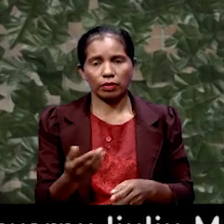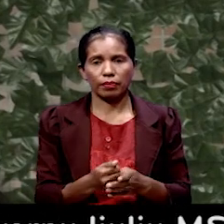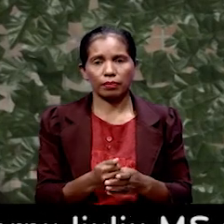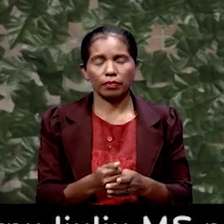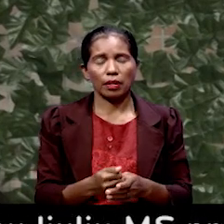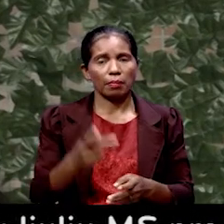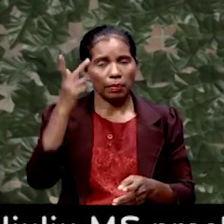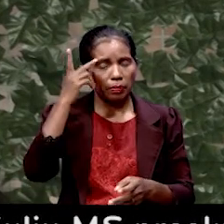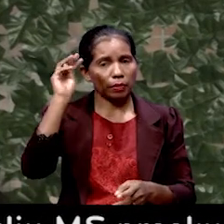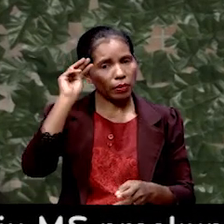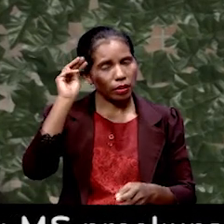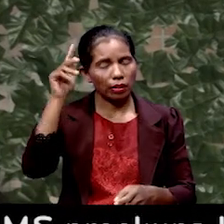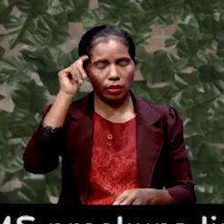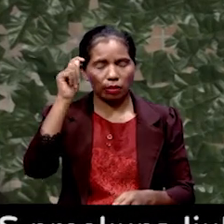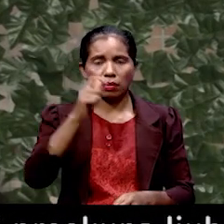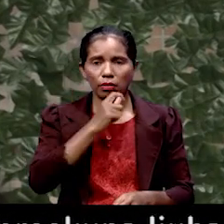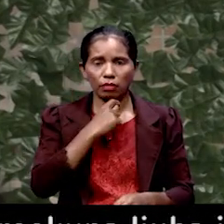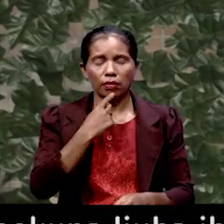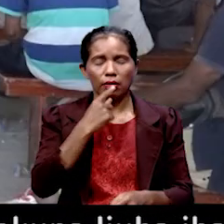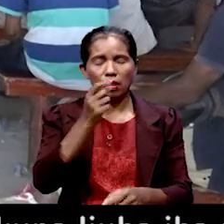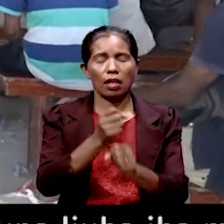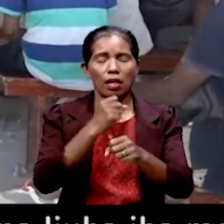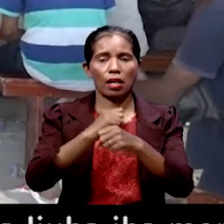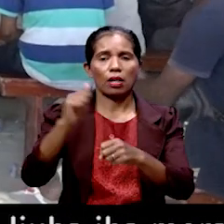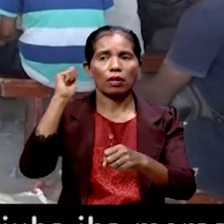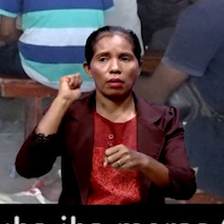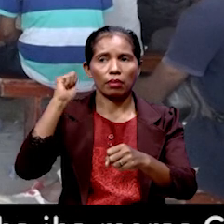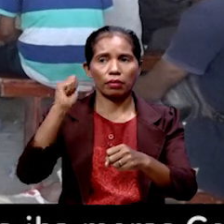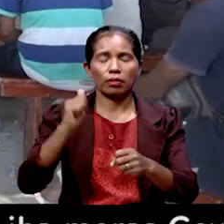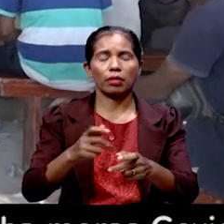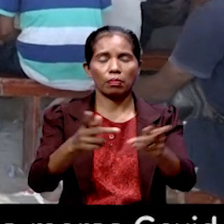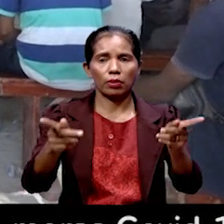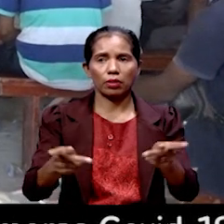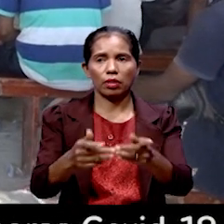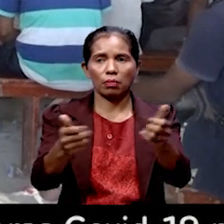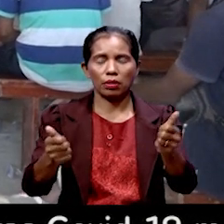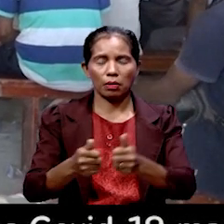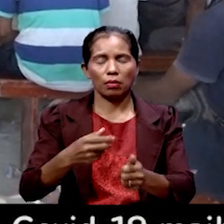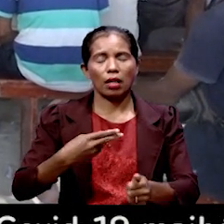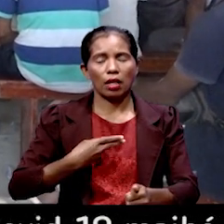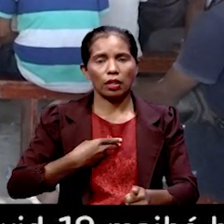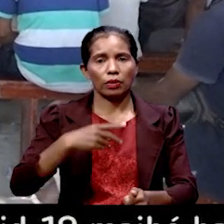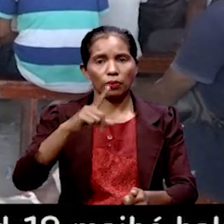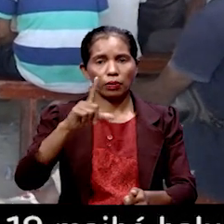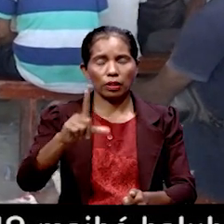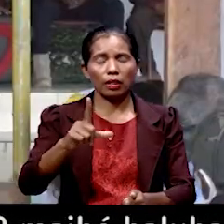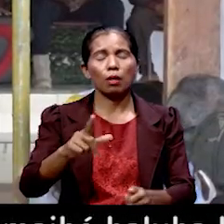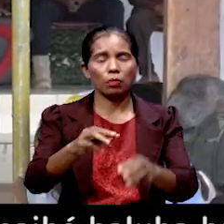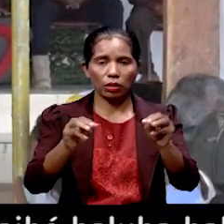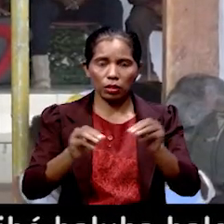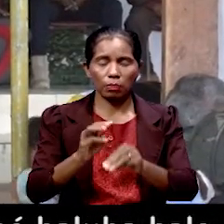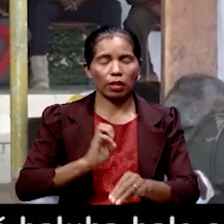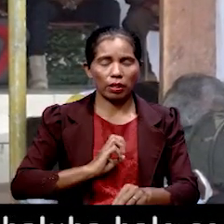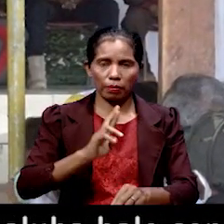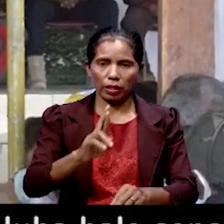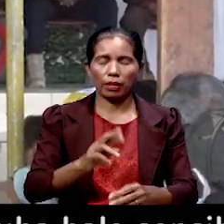Primeiro-ministro Tauru Matanruak Hatolia Hirakne, durante a lau campanha vacinação e a posto administrativo Hatolia, município Ermera, Tersanem. Se o